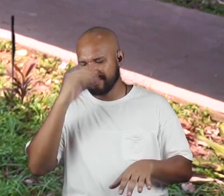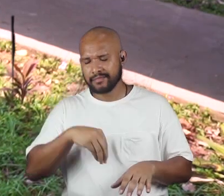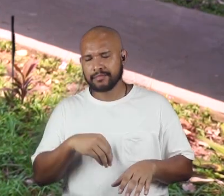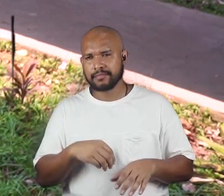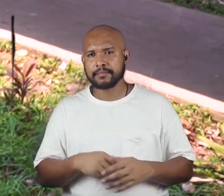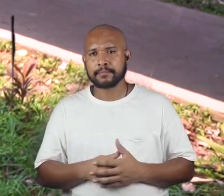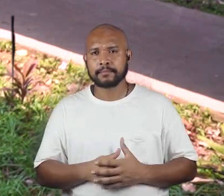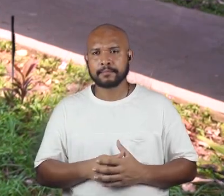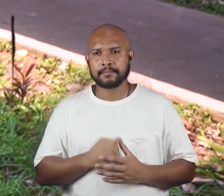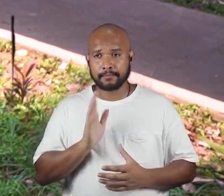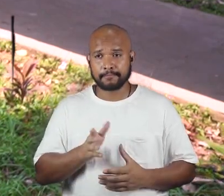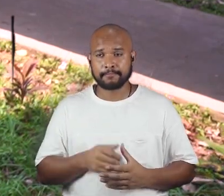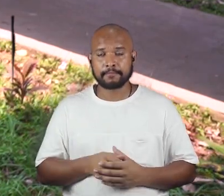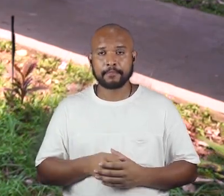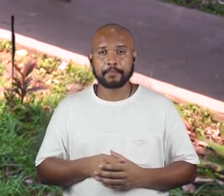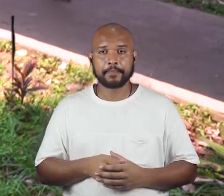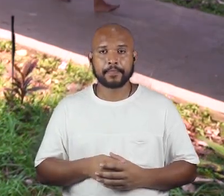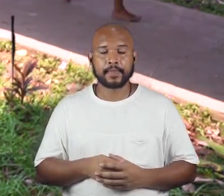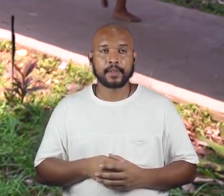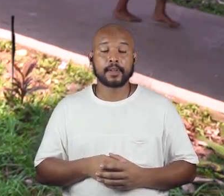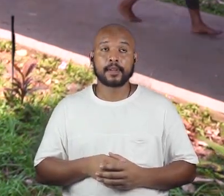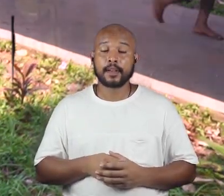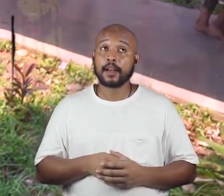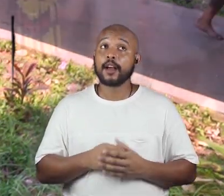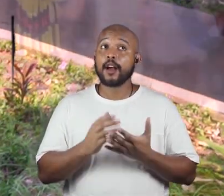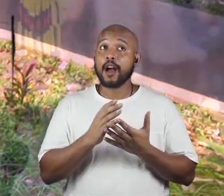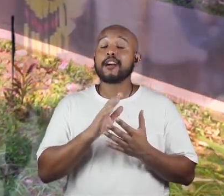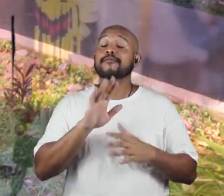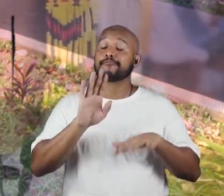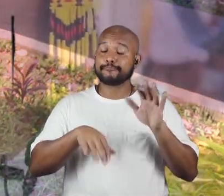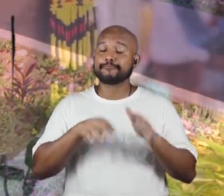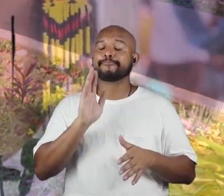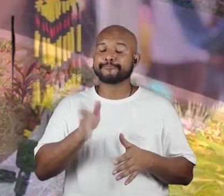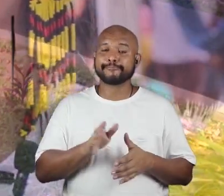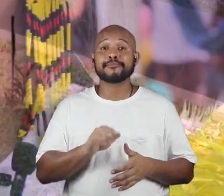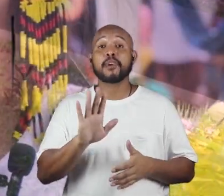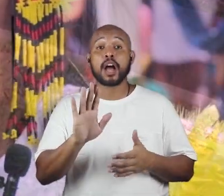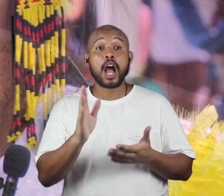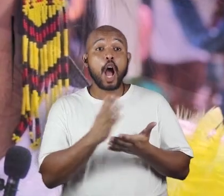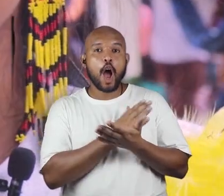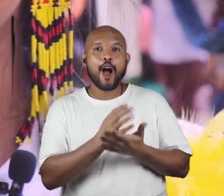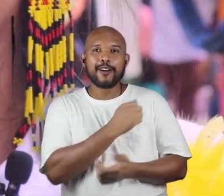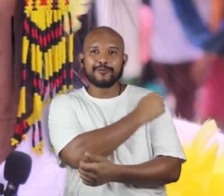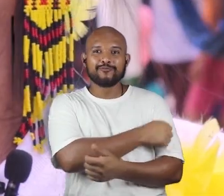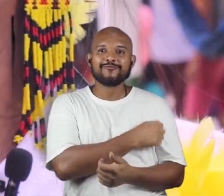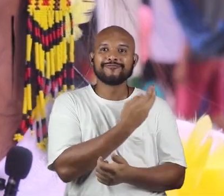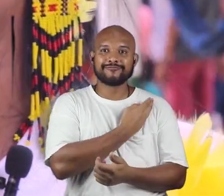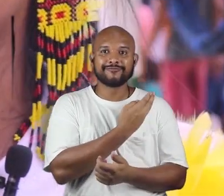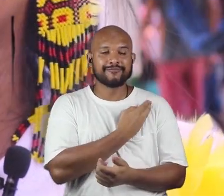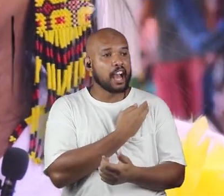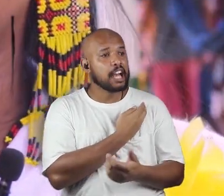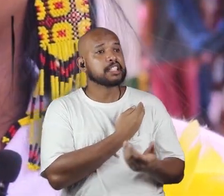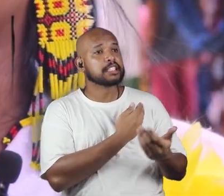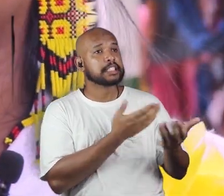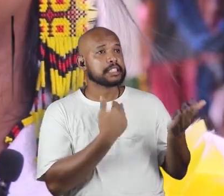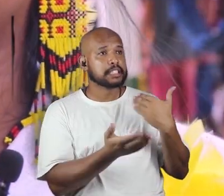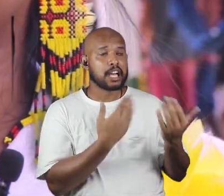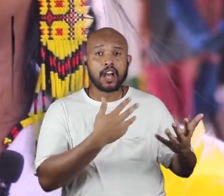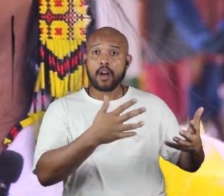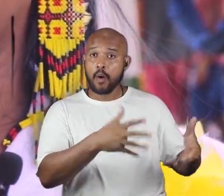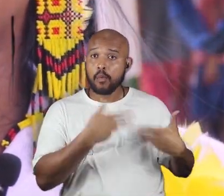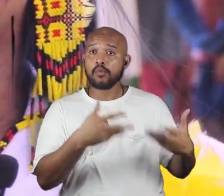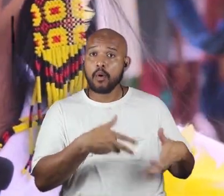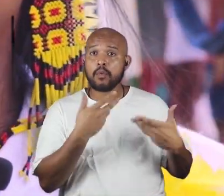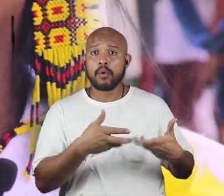porque... Teve muitas vezes que sim, mas devido à conversa com os meus amigos de classe e